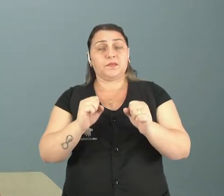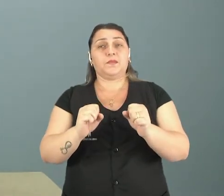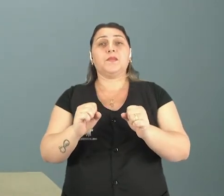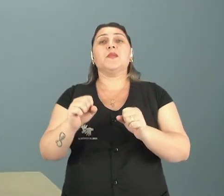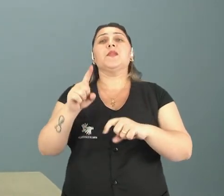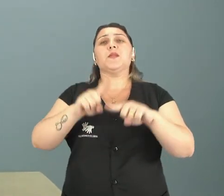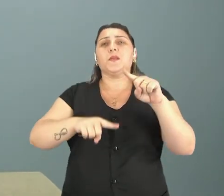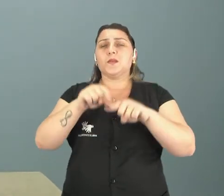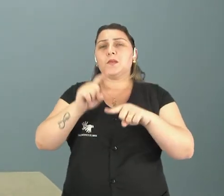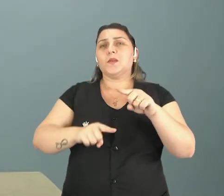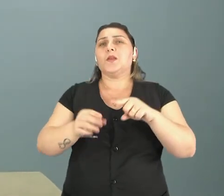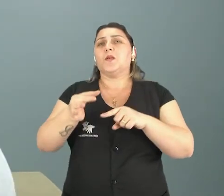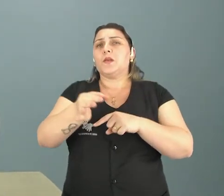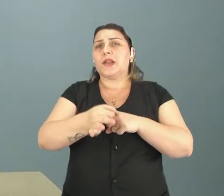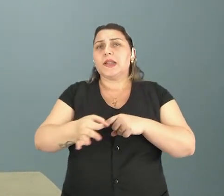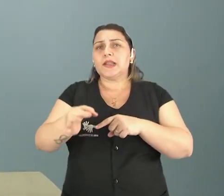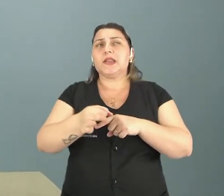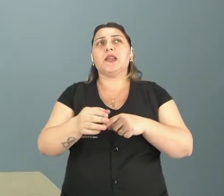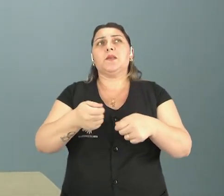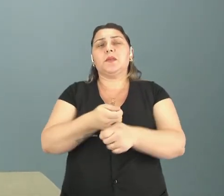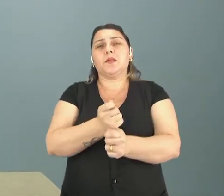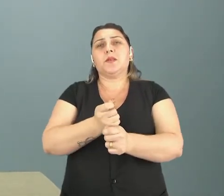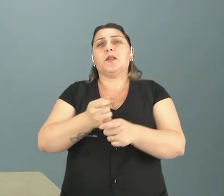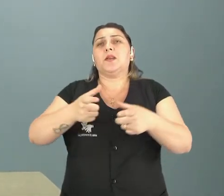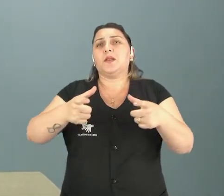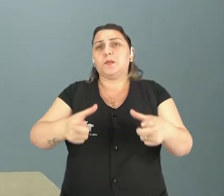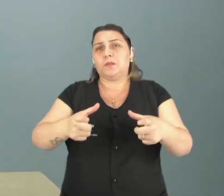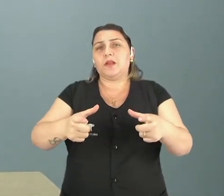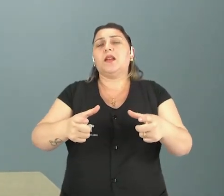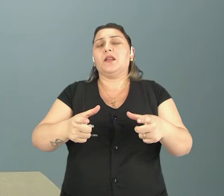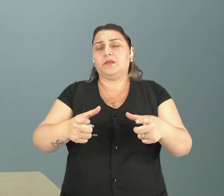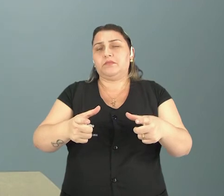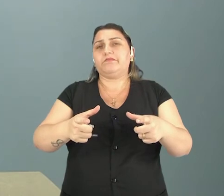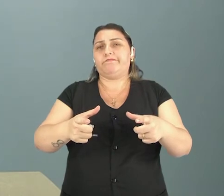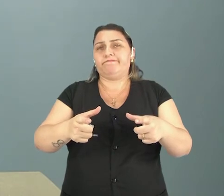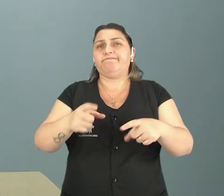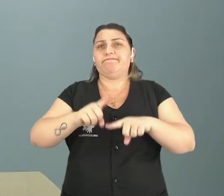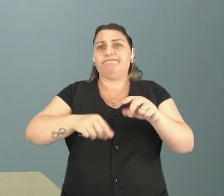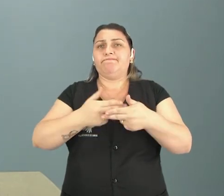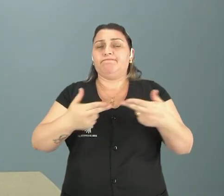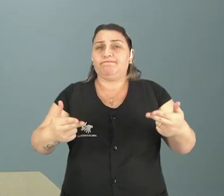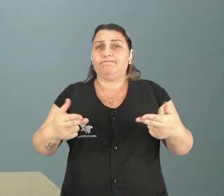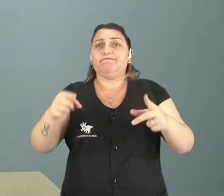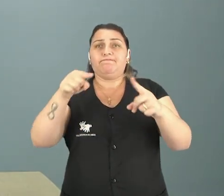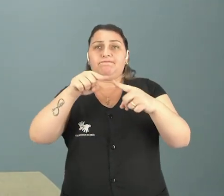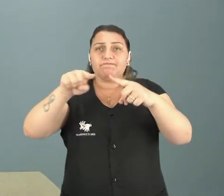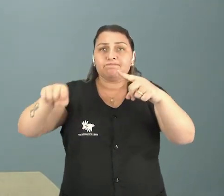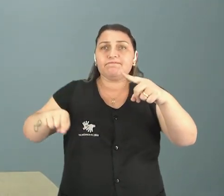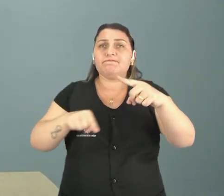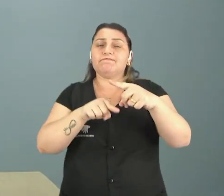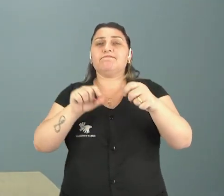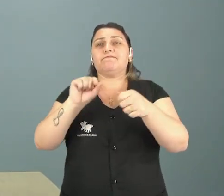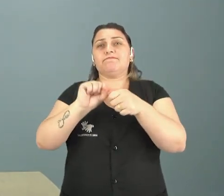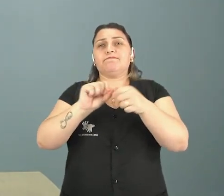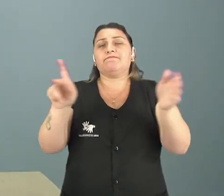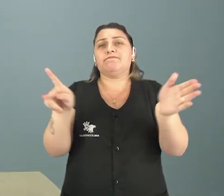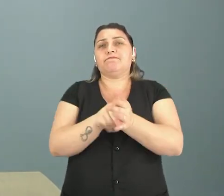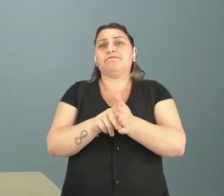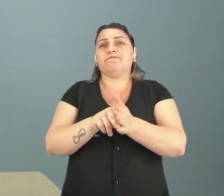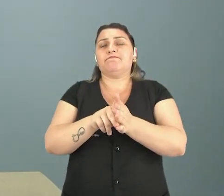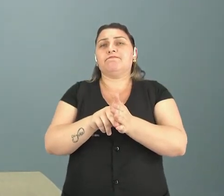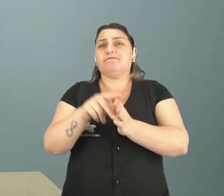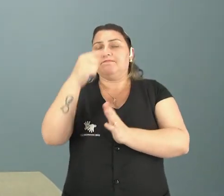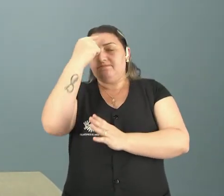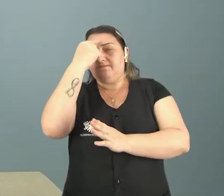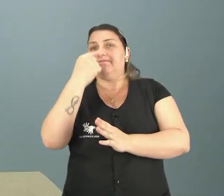pegar um objeto, uma tampa de panela, um prato, qualquer algo, né, um objeto que seja circular e fazer sua própria figura